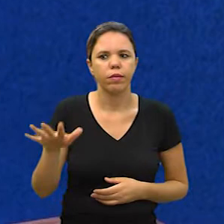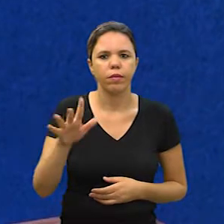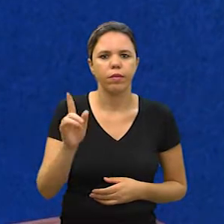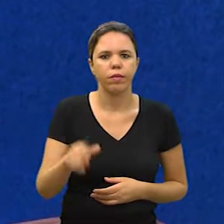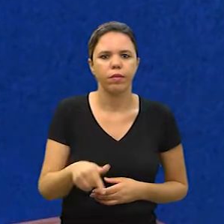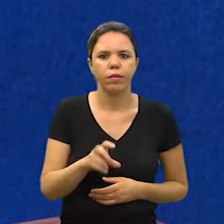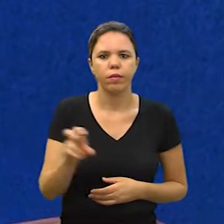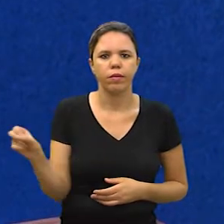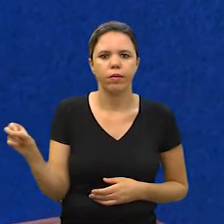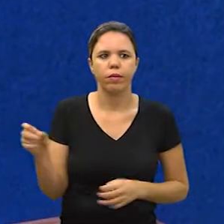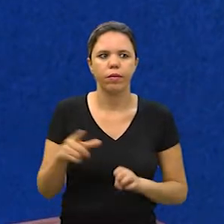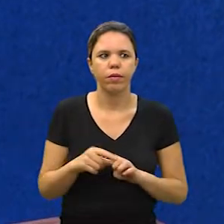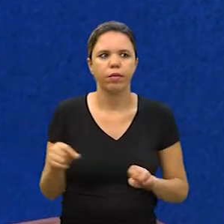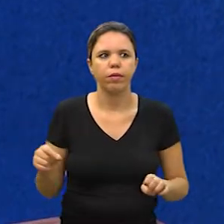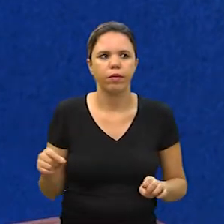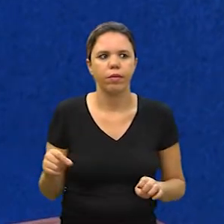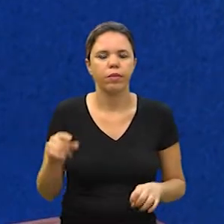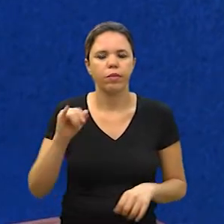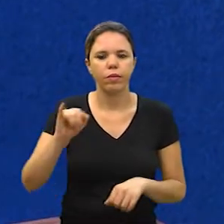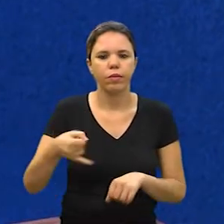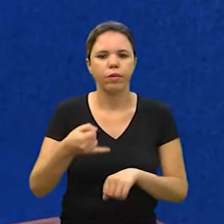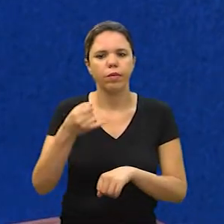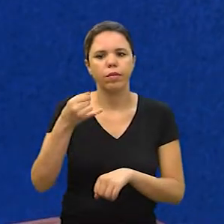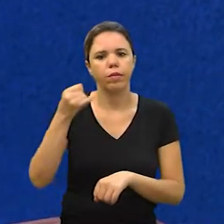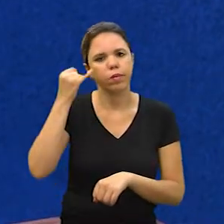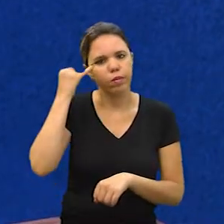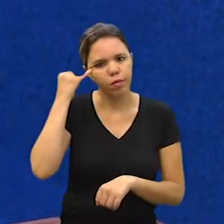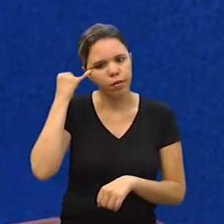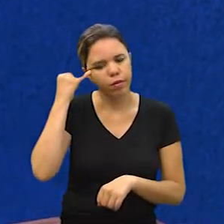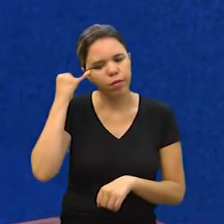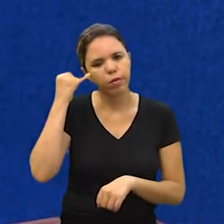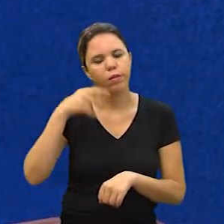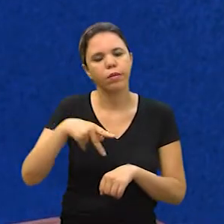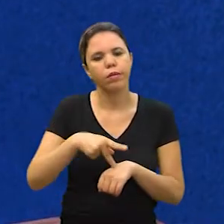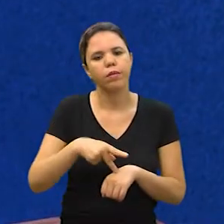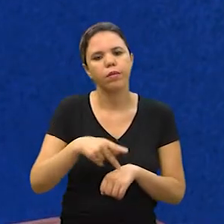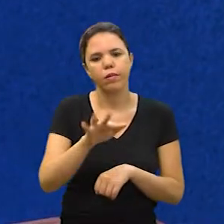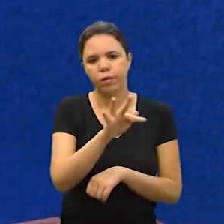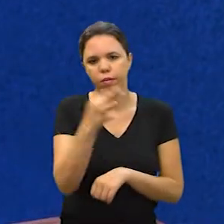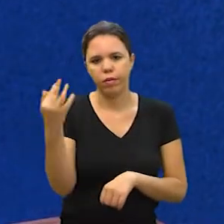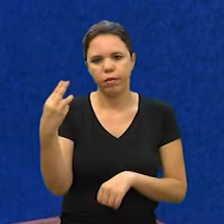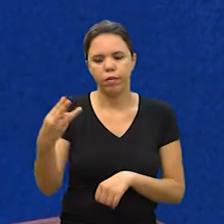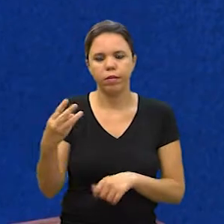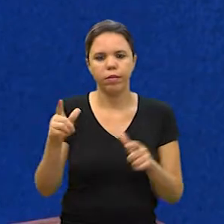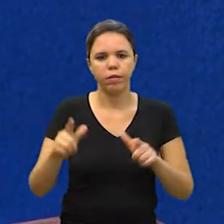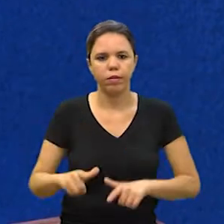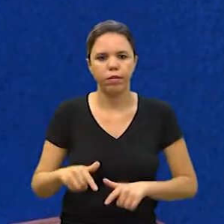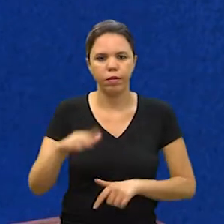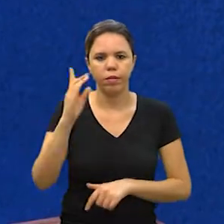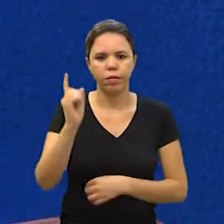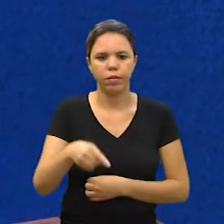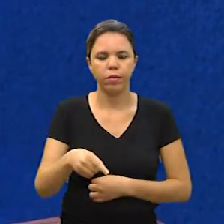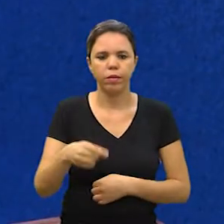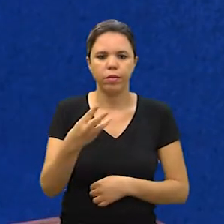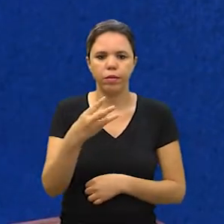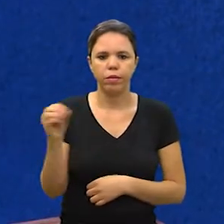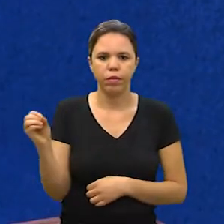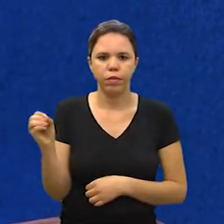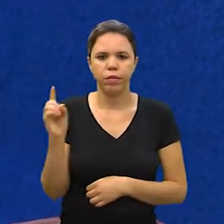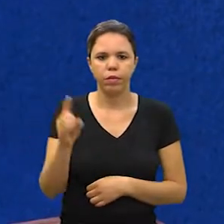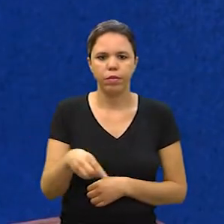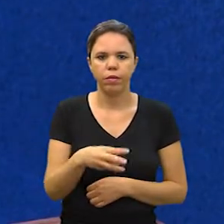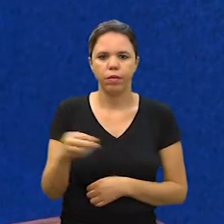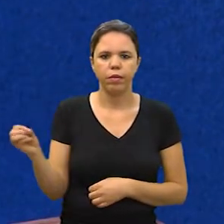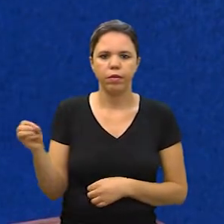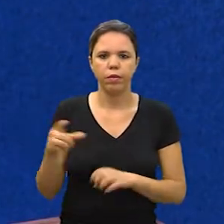outros 1.500 empreendedores no Japão e a França aparece em terceiro lugar com mais de